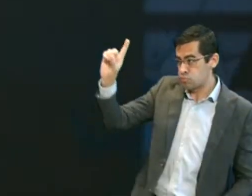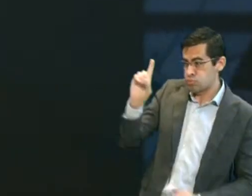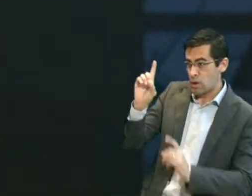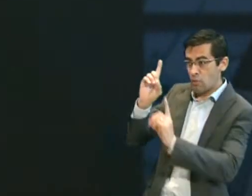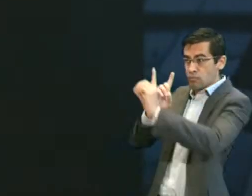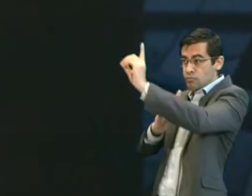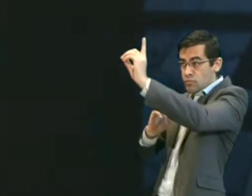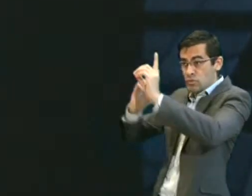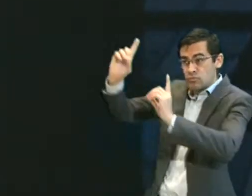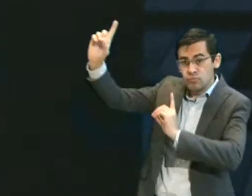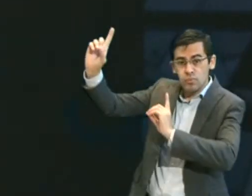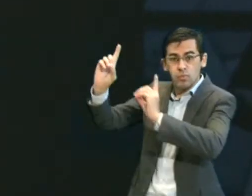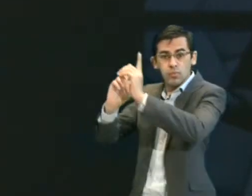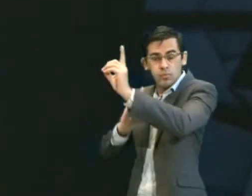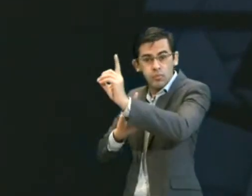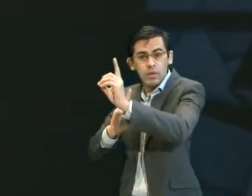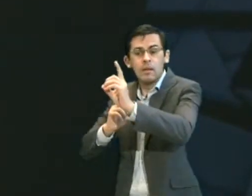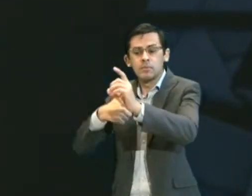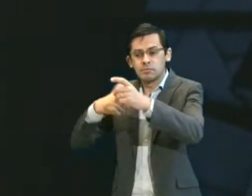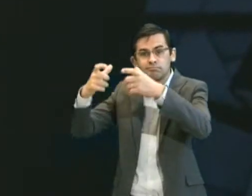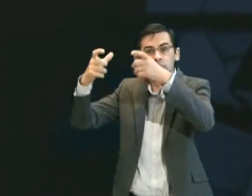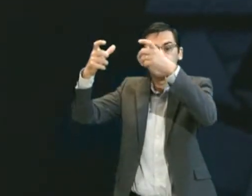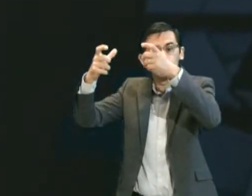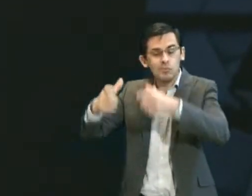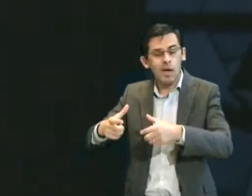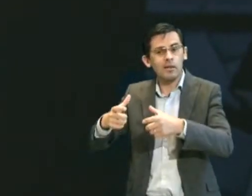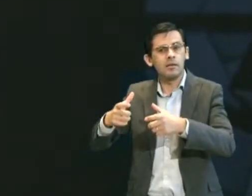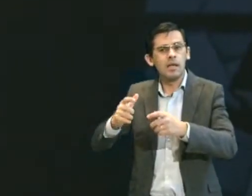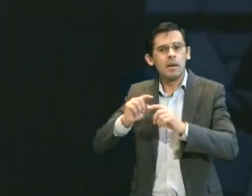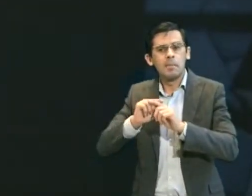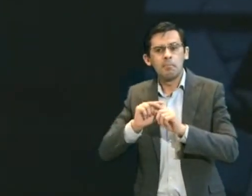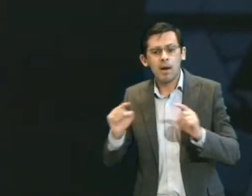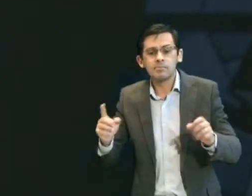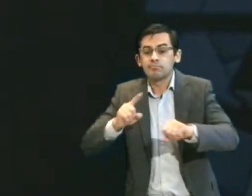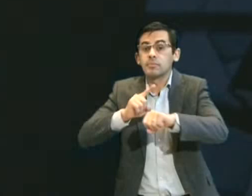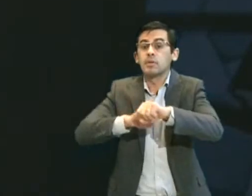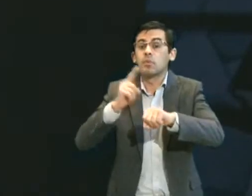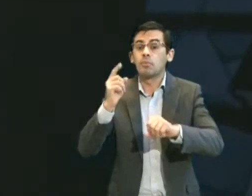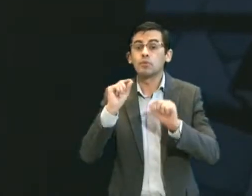e descendo sobre essa escada. E naquele